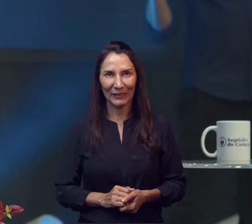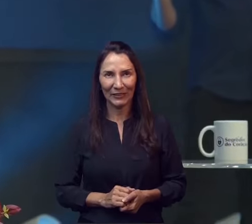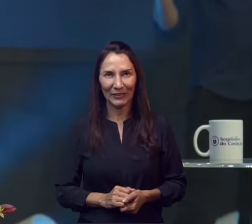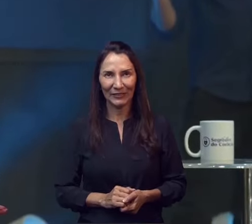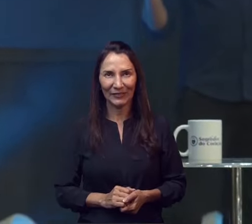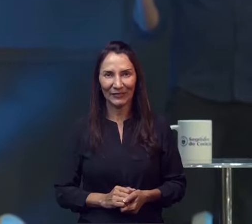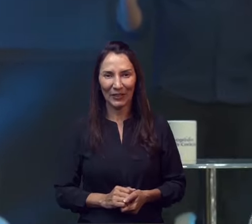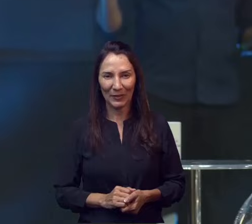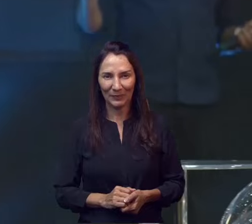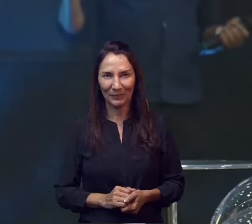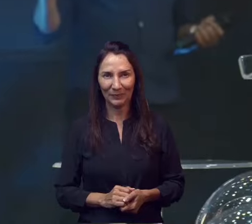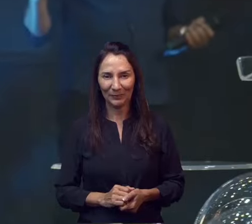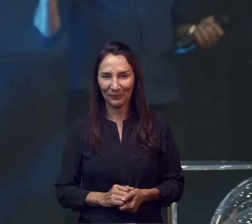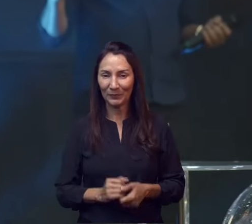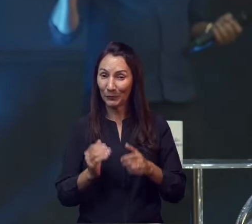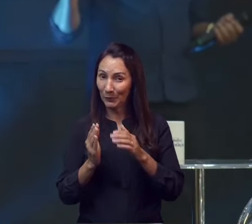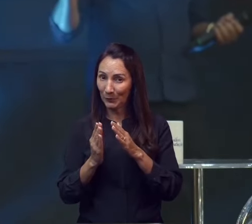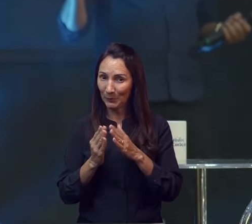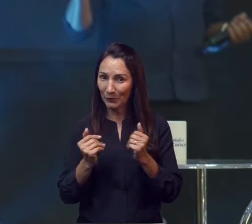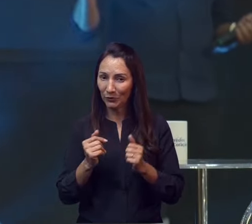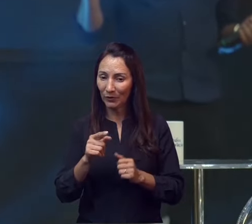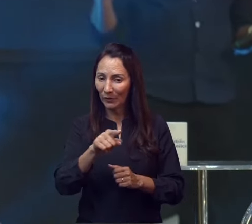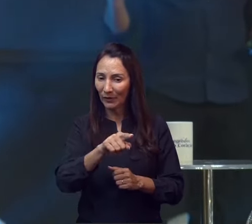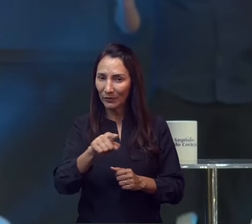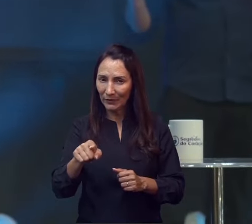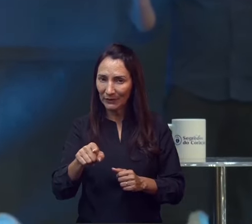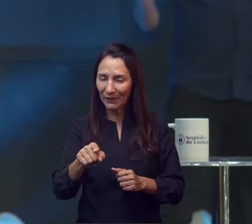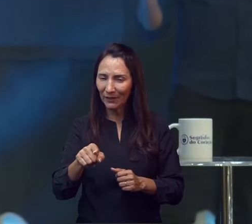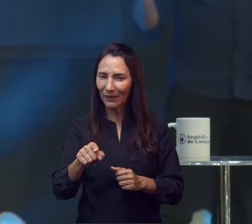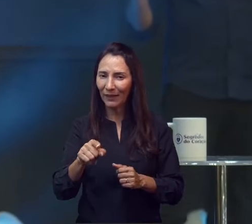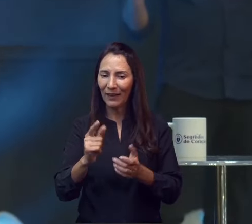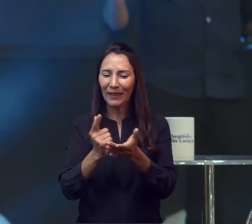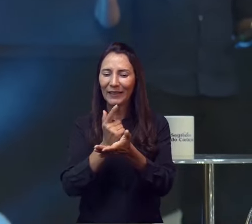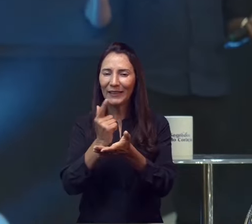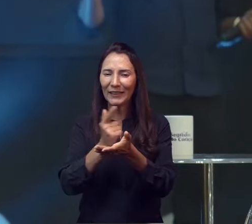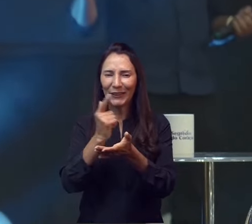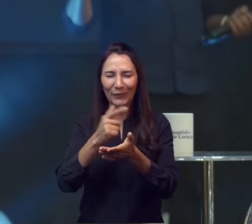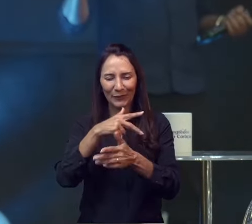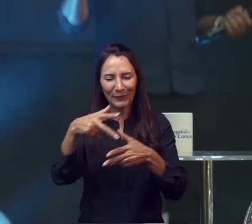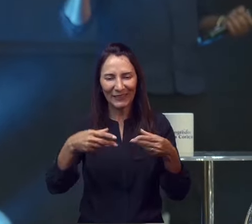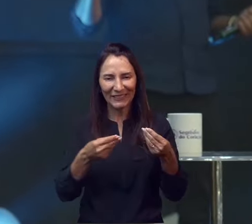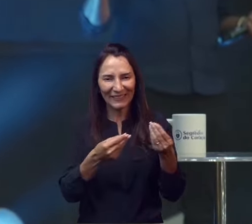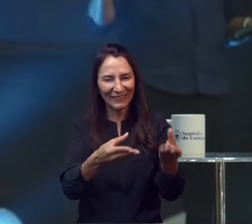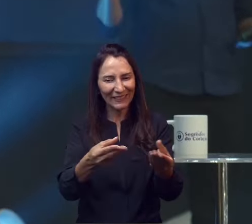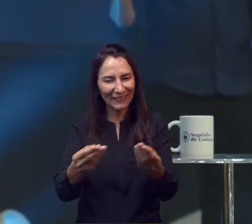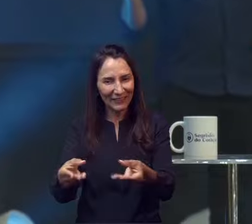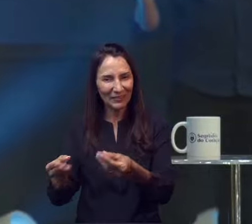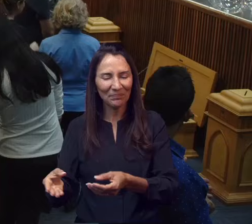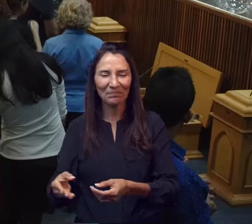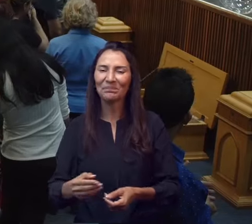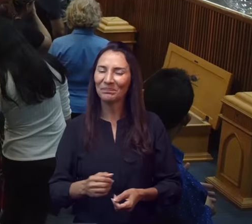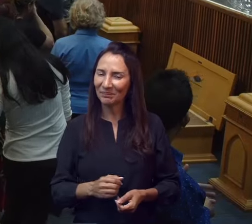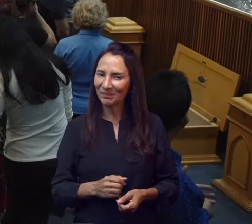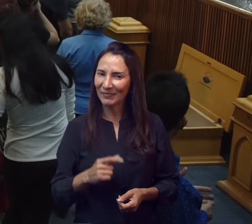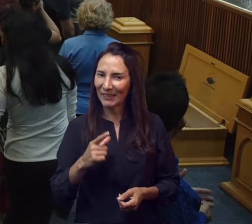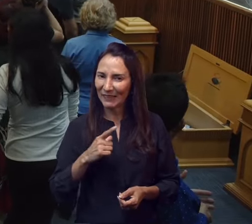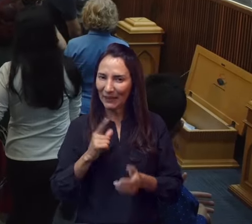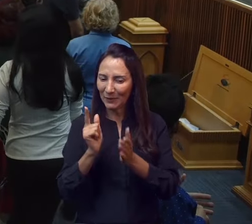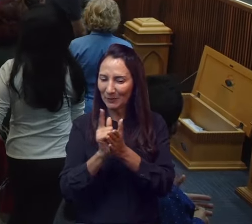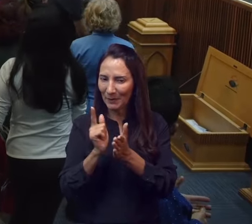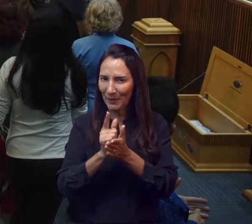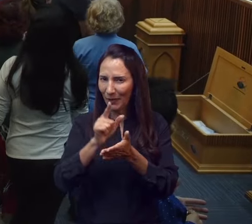vou pedir a você ó tá recebendo um livro muito bacana Ok tem uma ficha aí